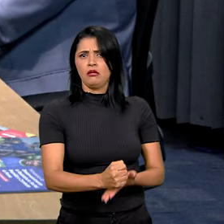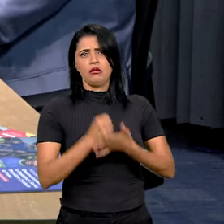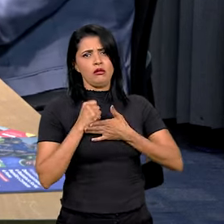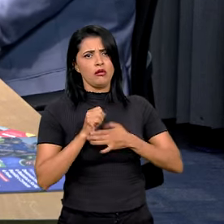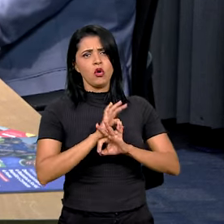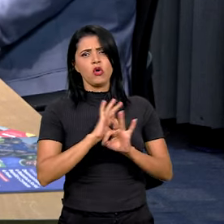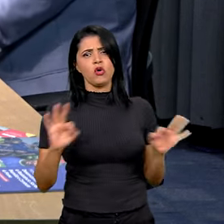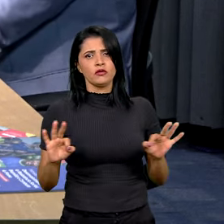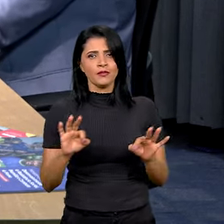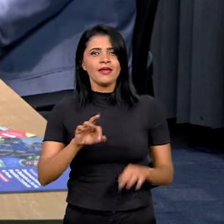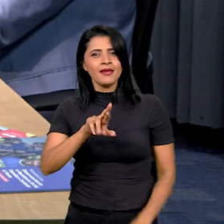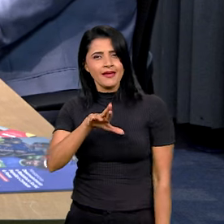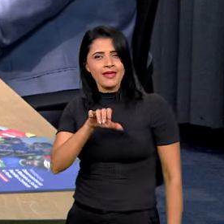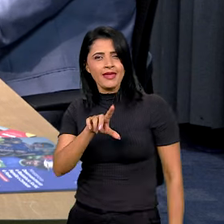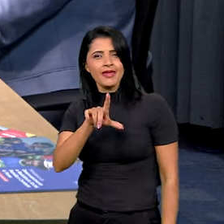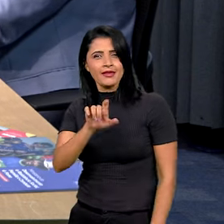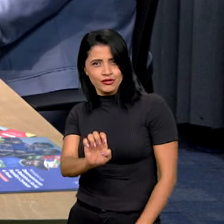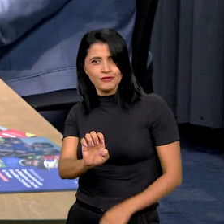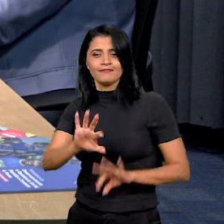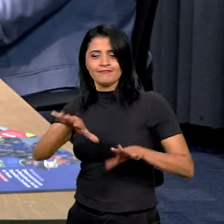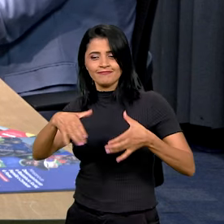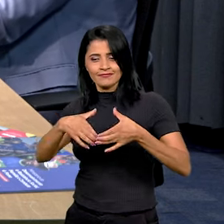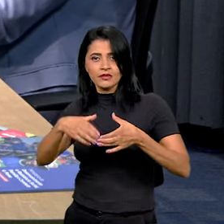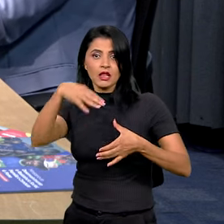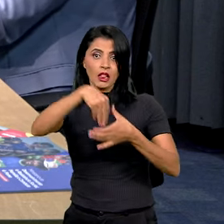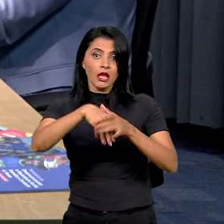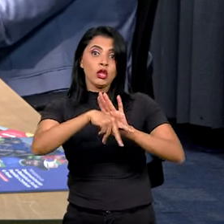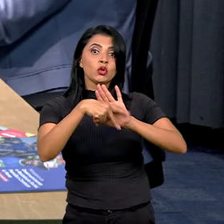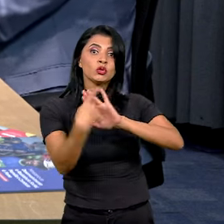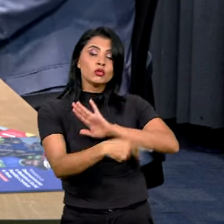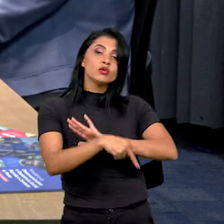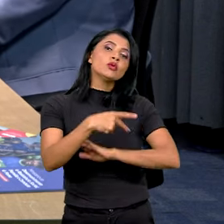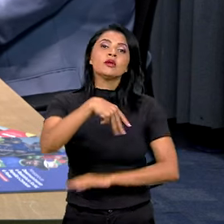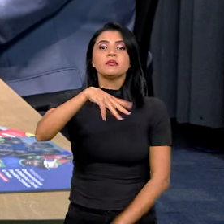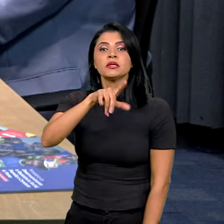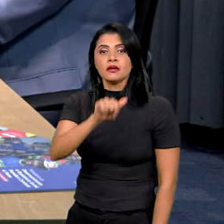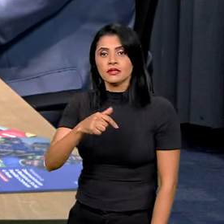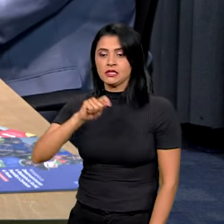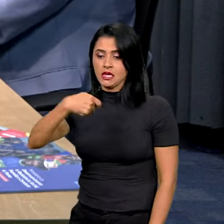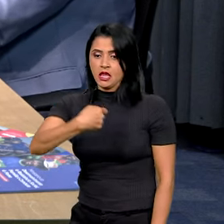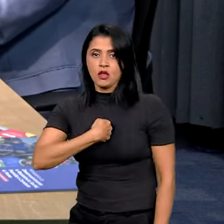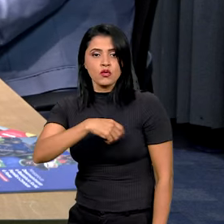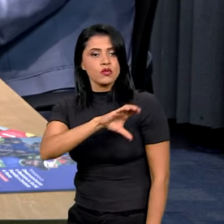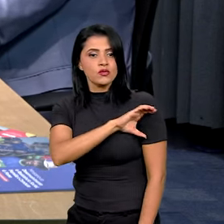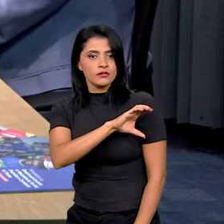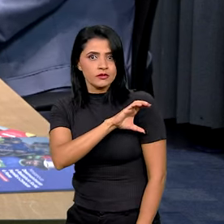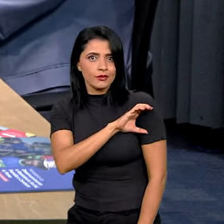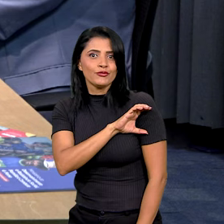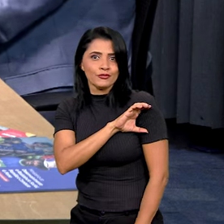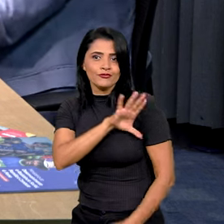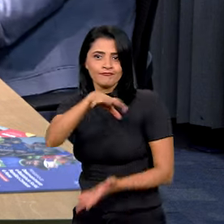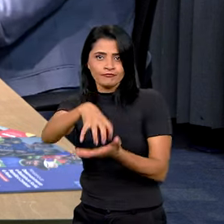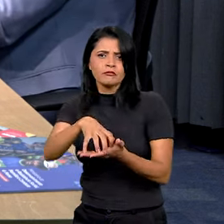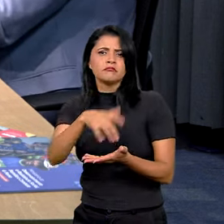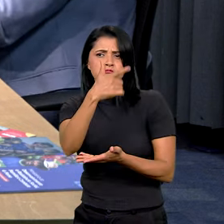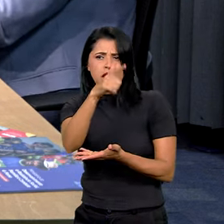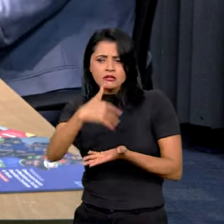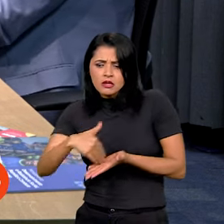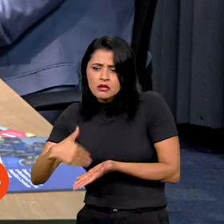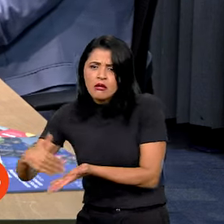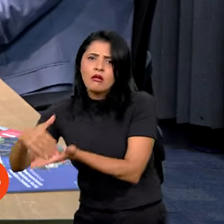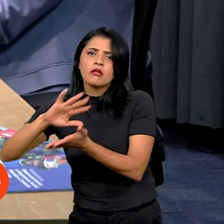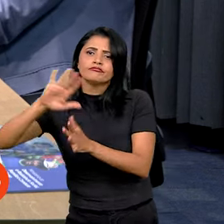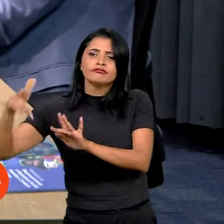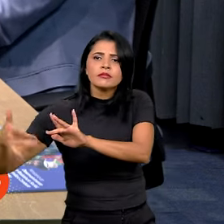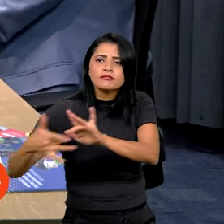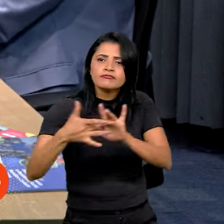verdade a lógica da rede a lógica de teressa articulação primeiro dentro do próprio MDS Na verdade eu sou o coordenador da rede mas a rede tem mem de todas as secretarias né